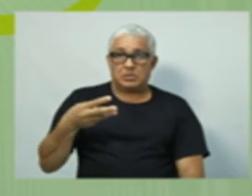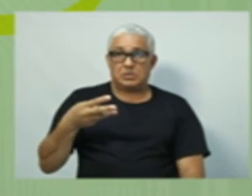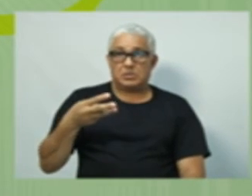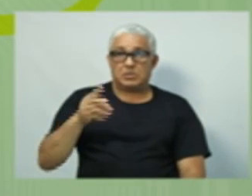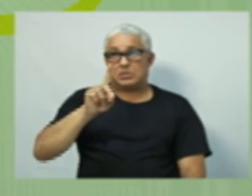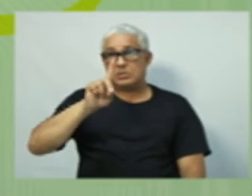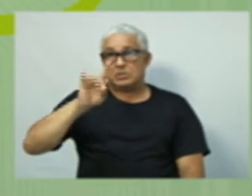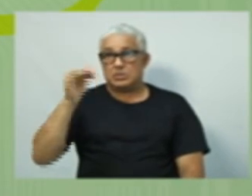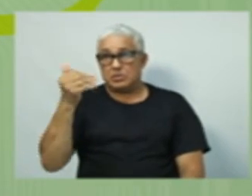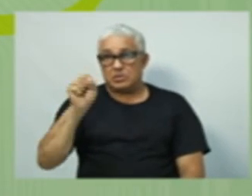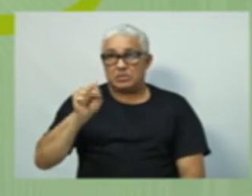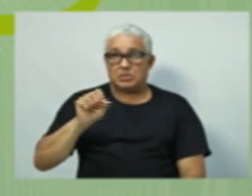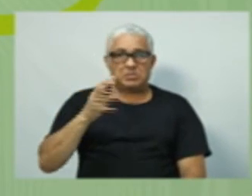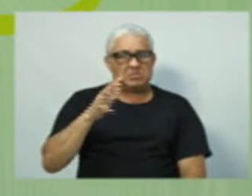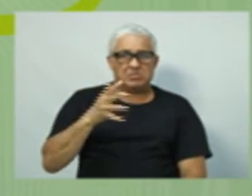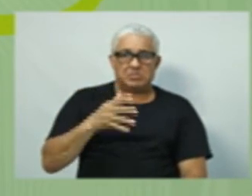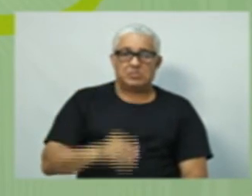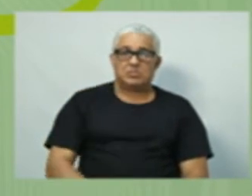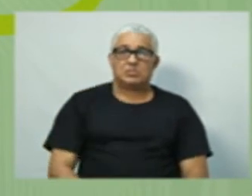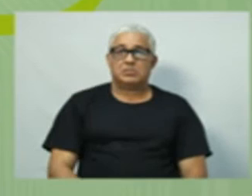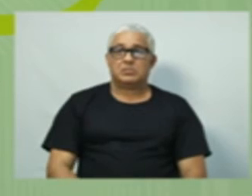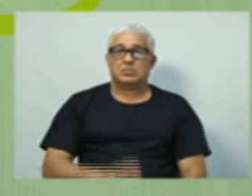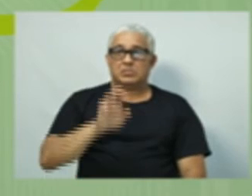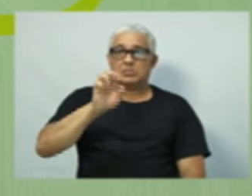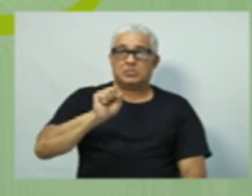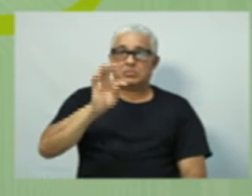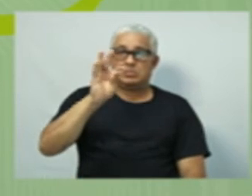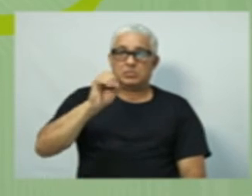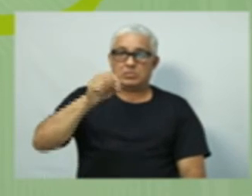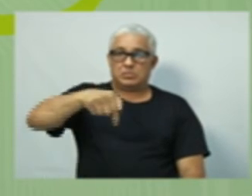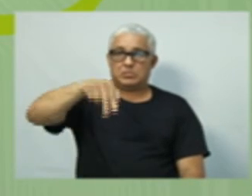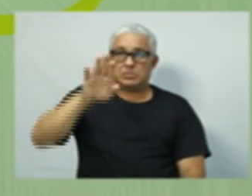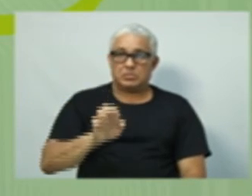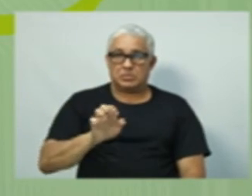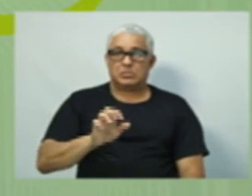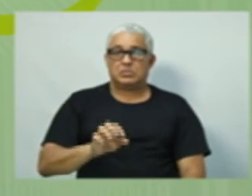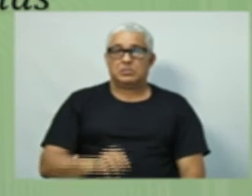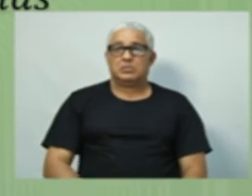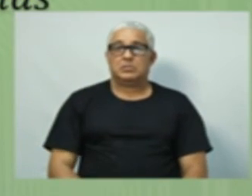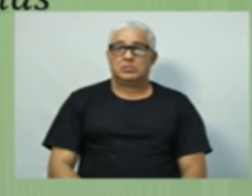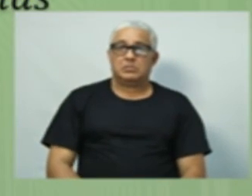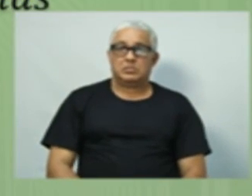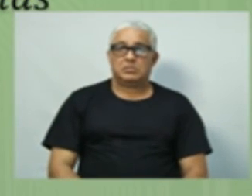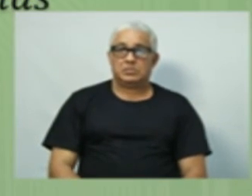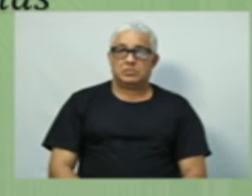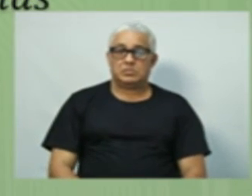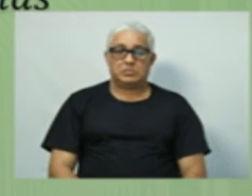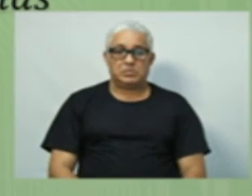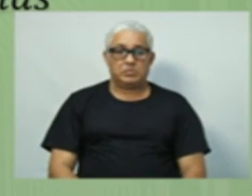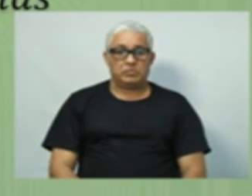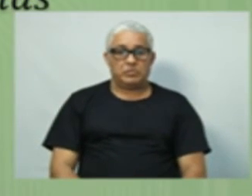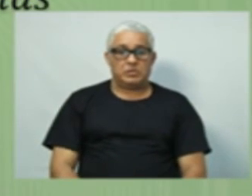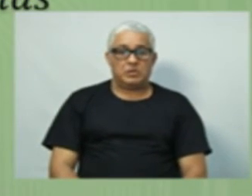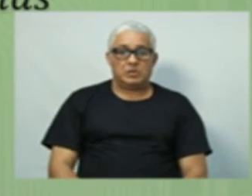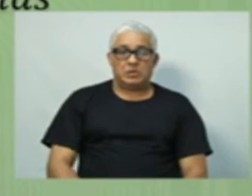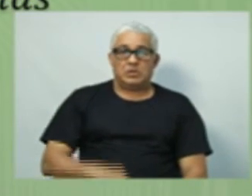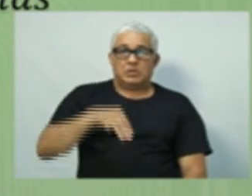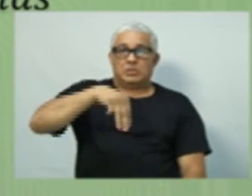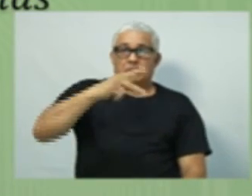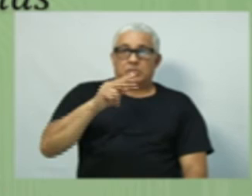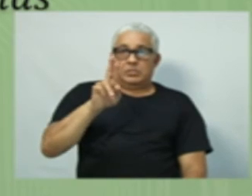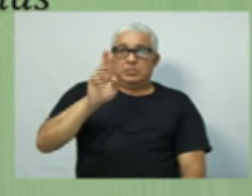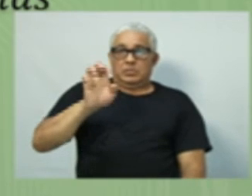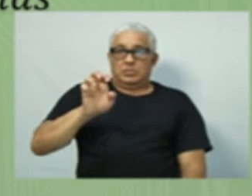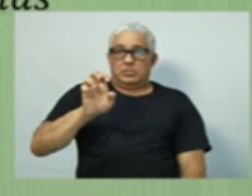prazo médio de um estoque demora para entrar e sair da empresa é 31,6 três dias seguindo o prazo médio de recebimento